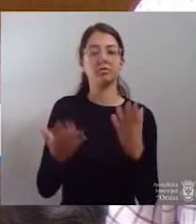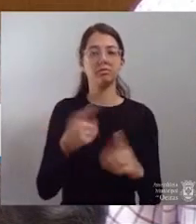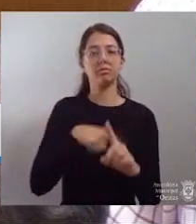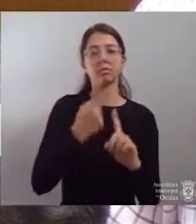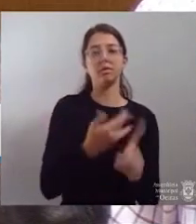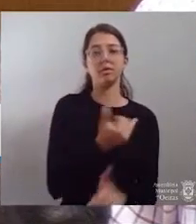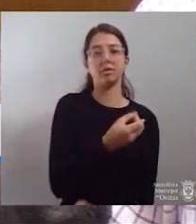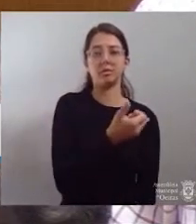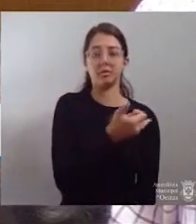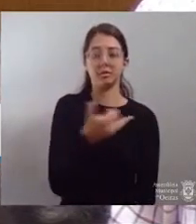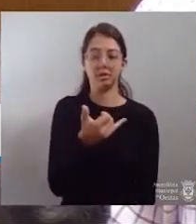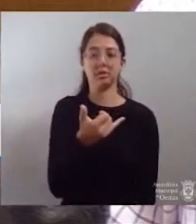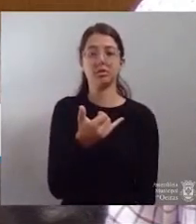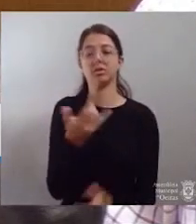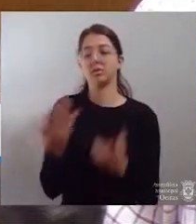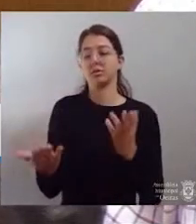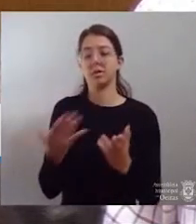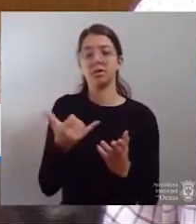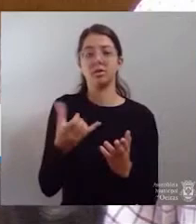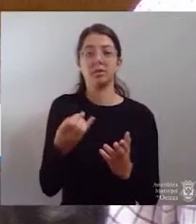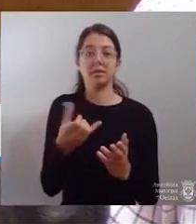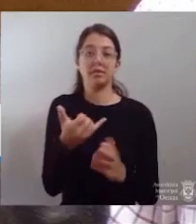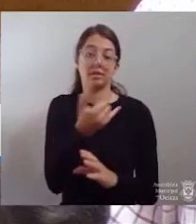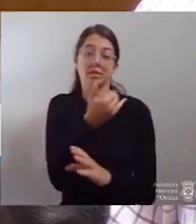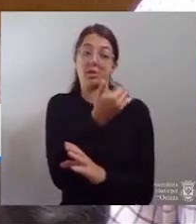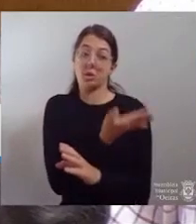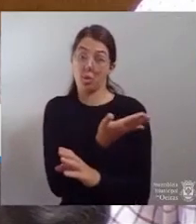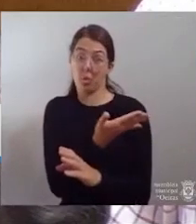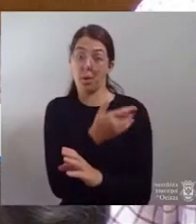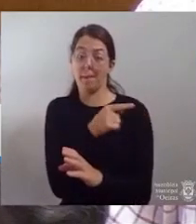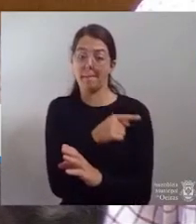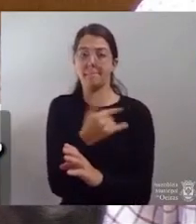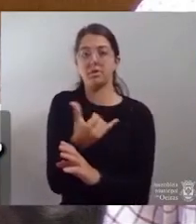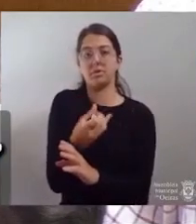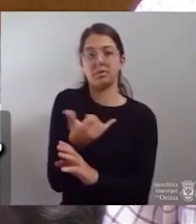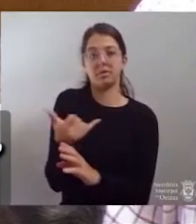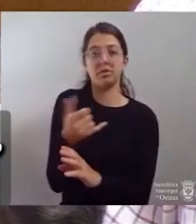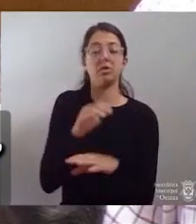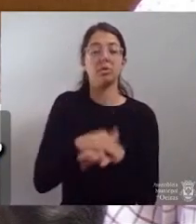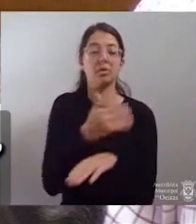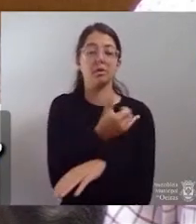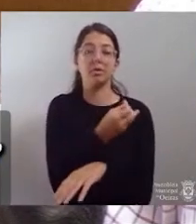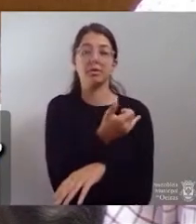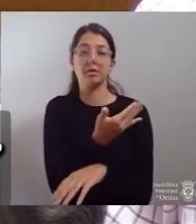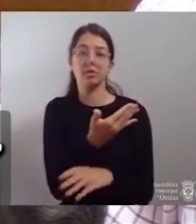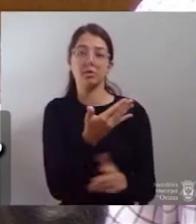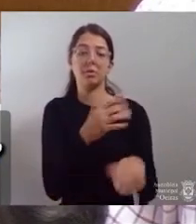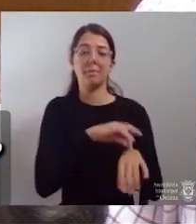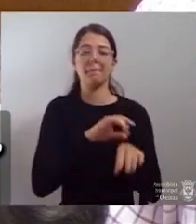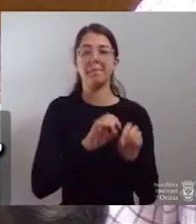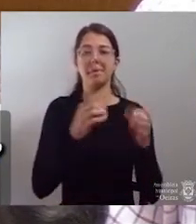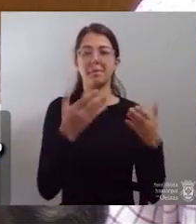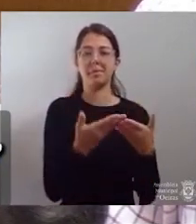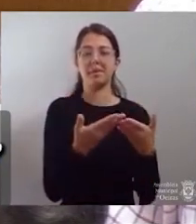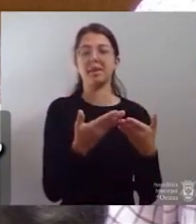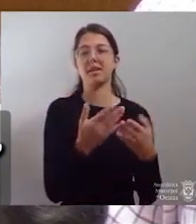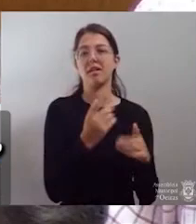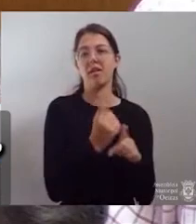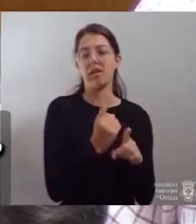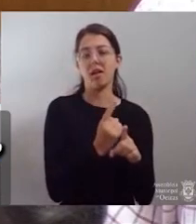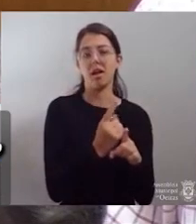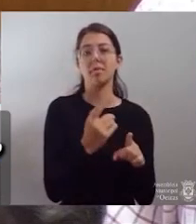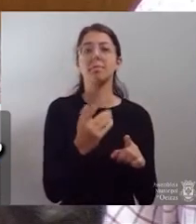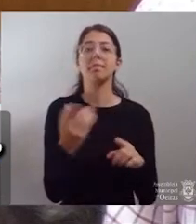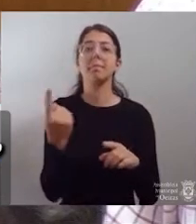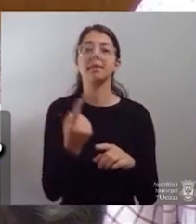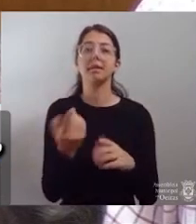com 2021, onde ainda tivemos os efeitos da pandemia. Temos de comparar, por exemplo, com 2018, onde